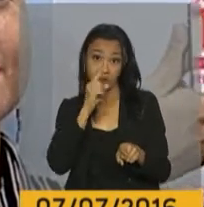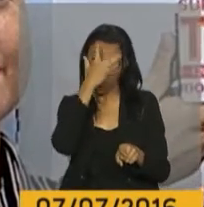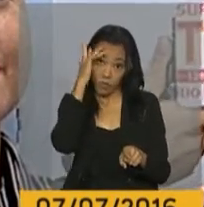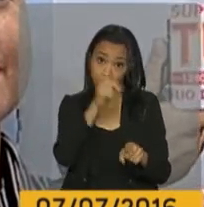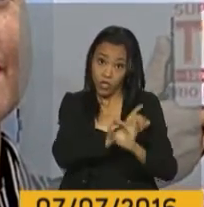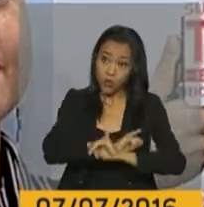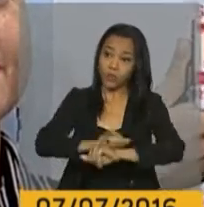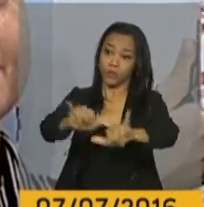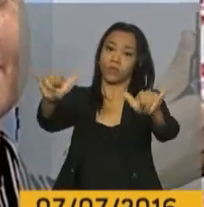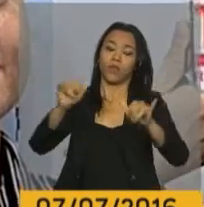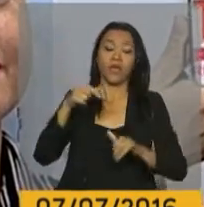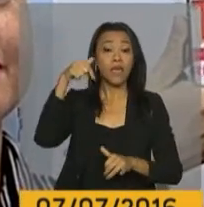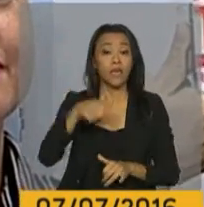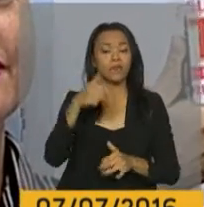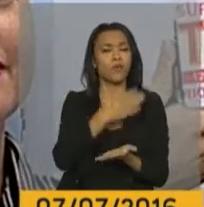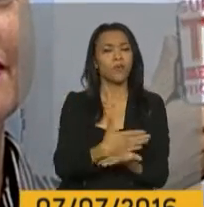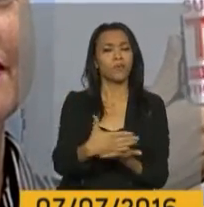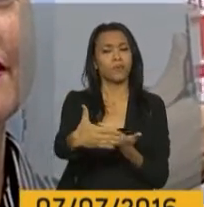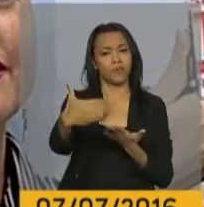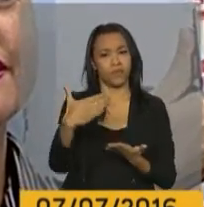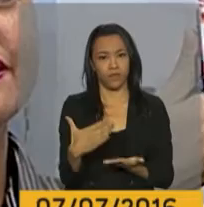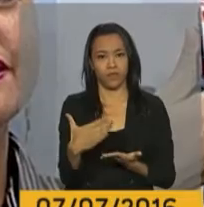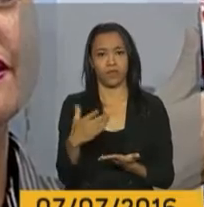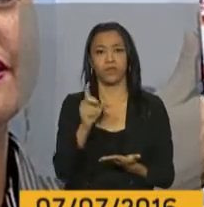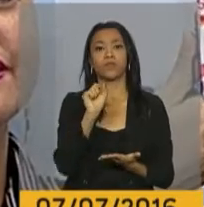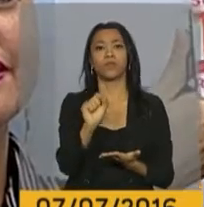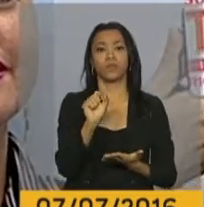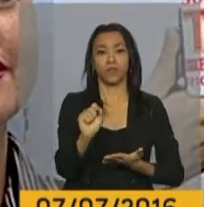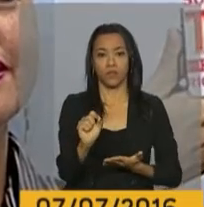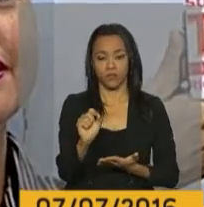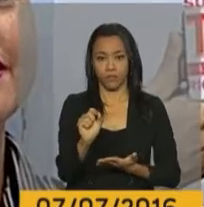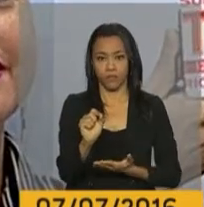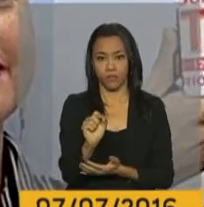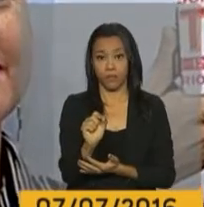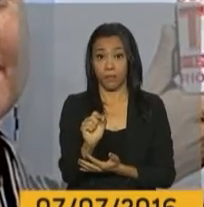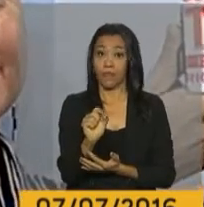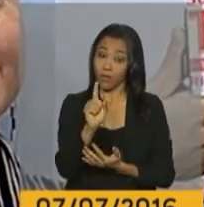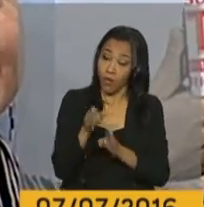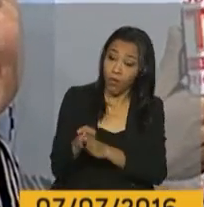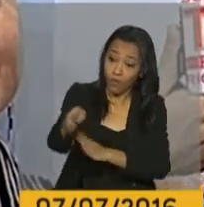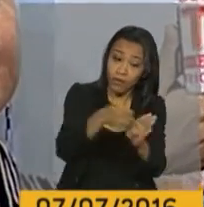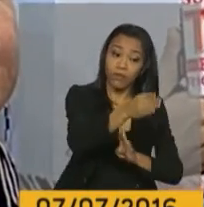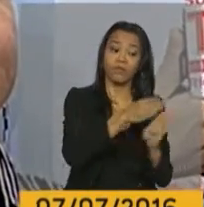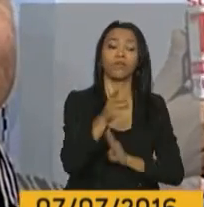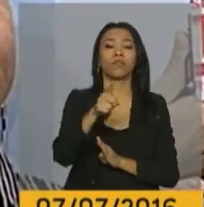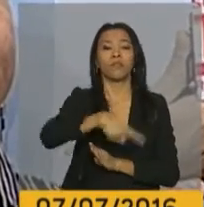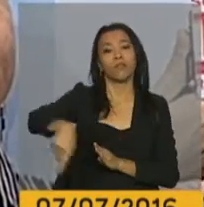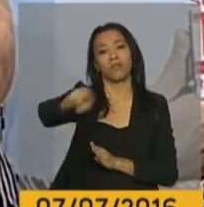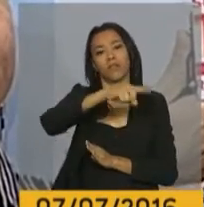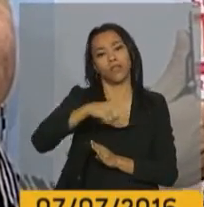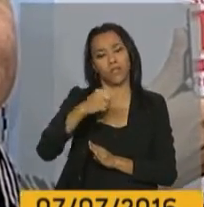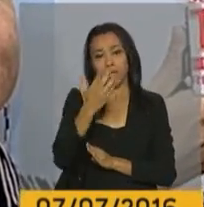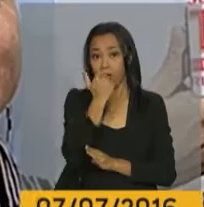do direito que é o início de uma determinação para que a alimentação saudável faça parte do